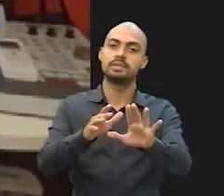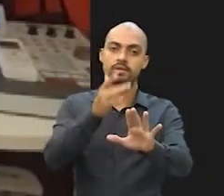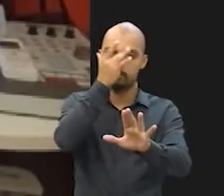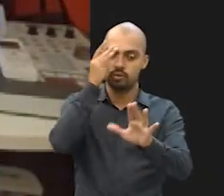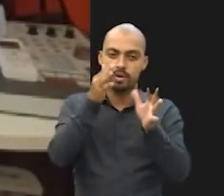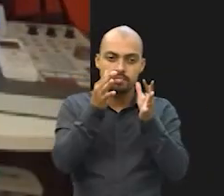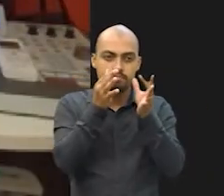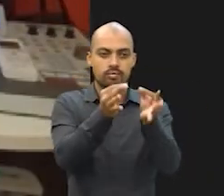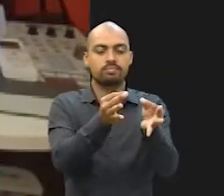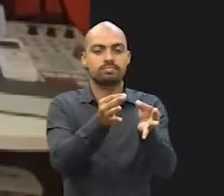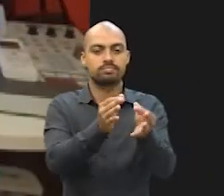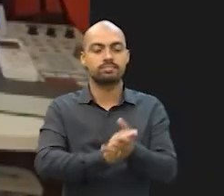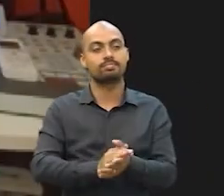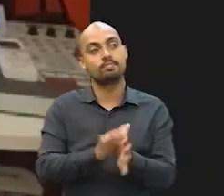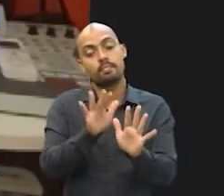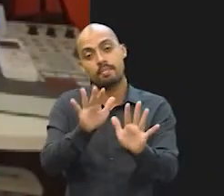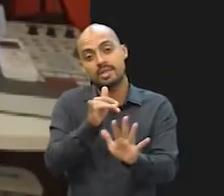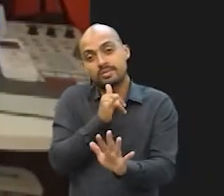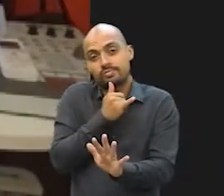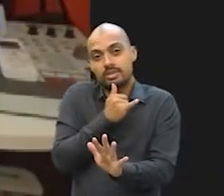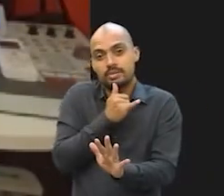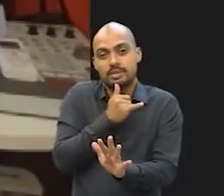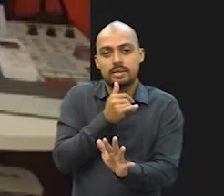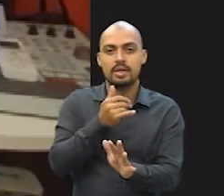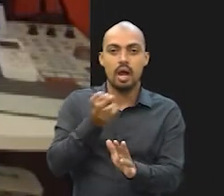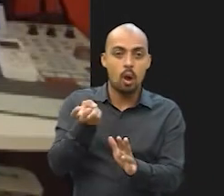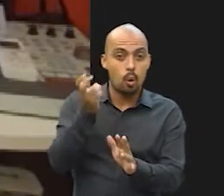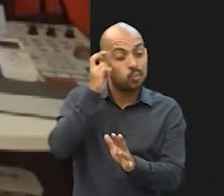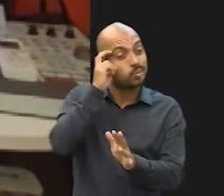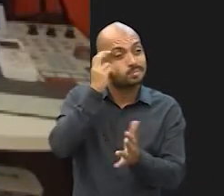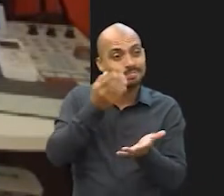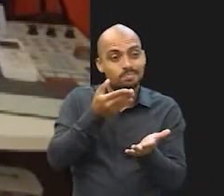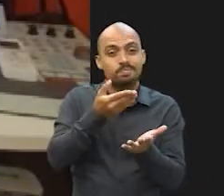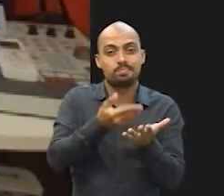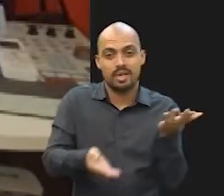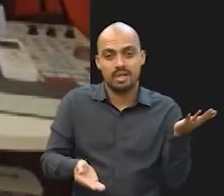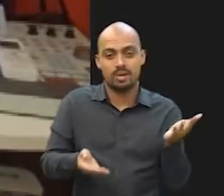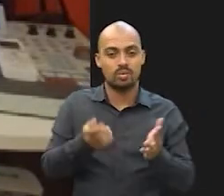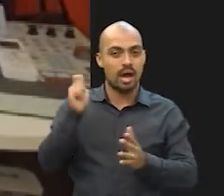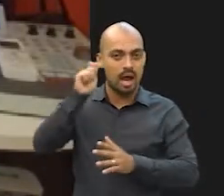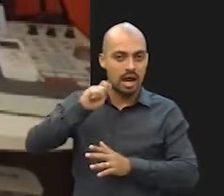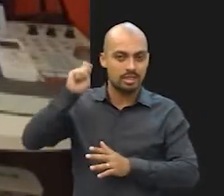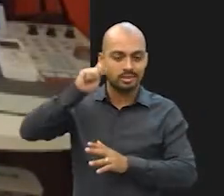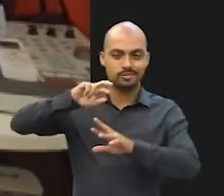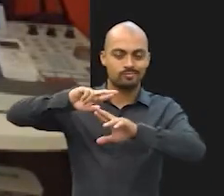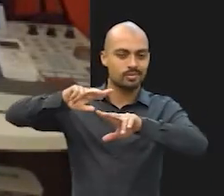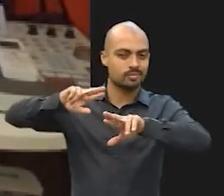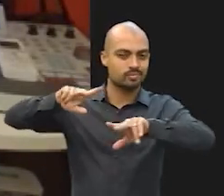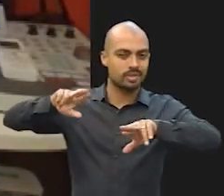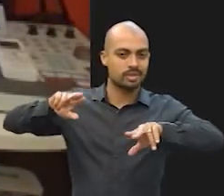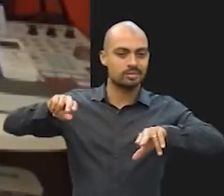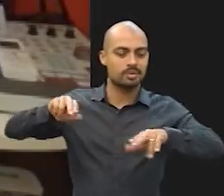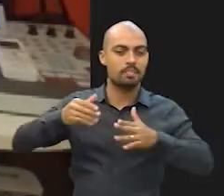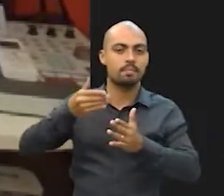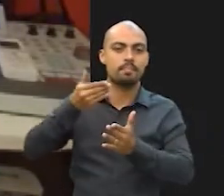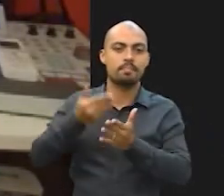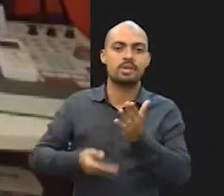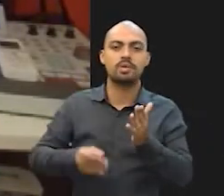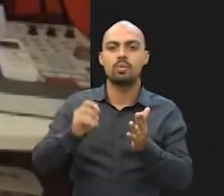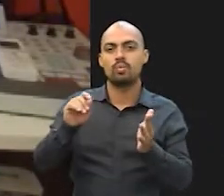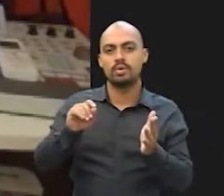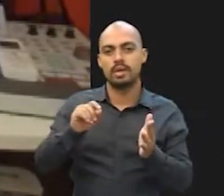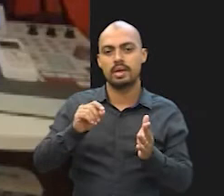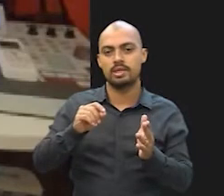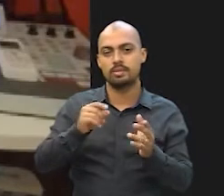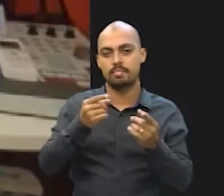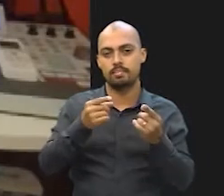mas infelizmente a cultura perdeu muito também, né? Muito artista perdeu